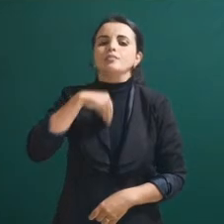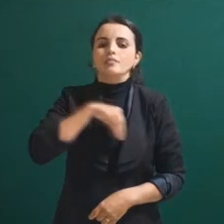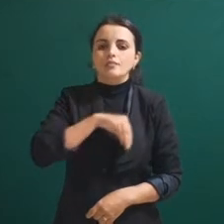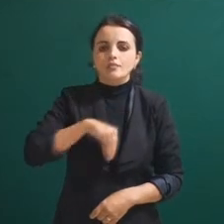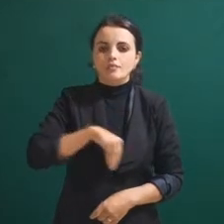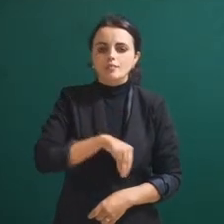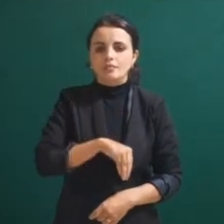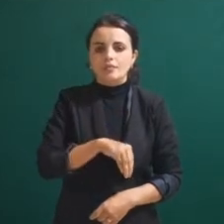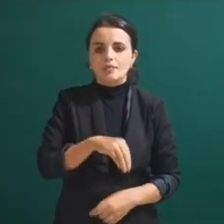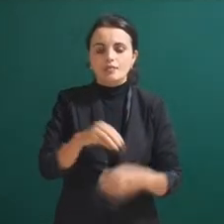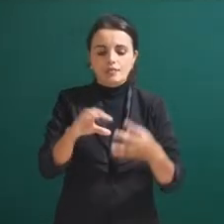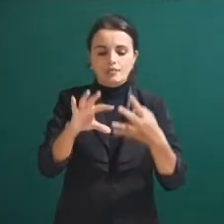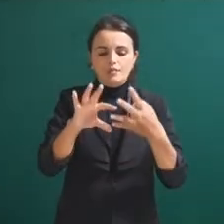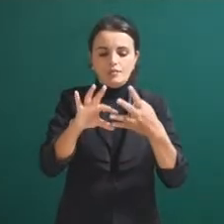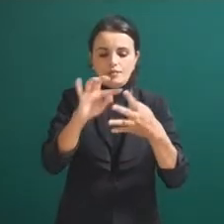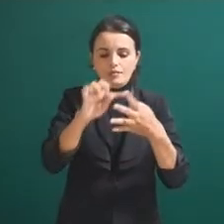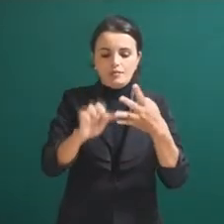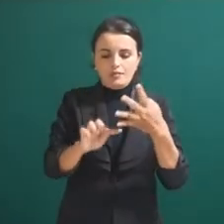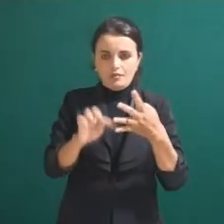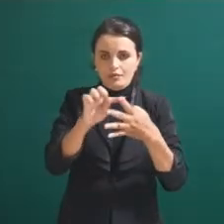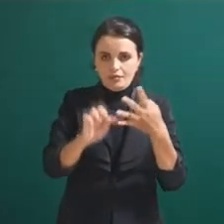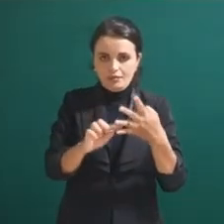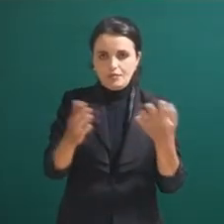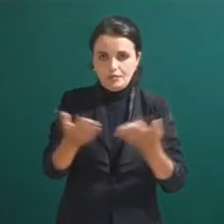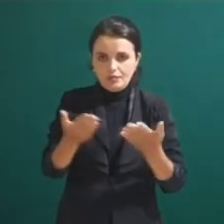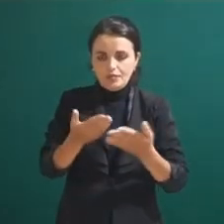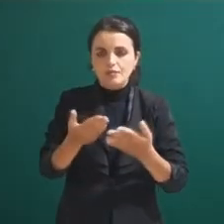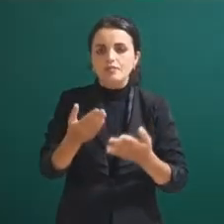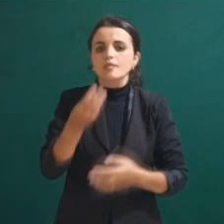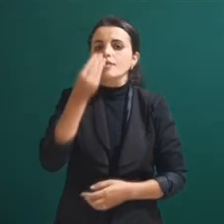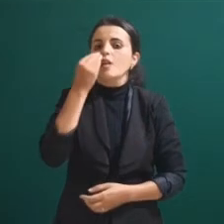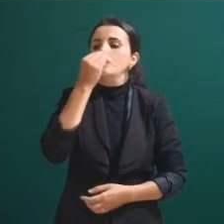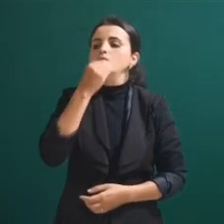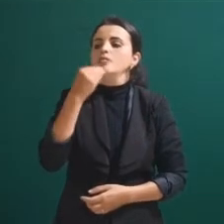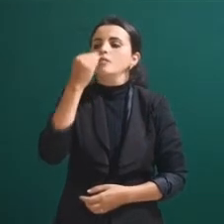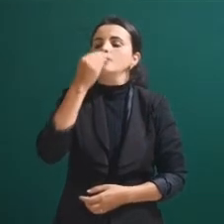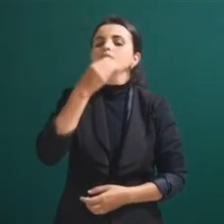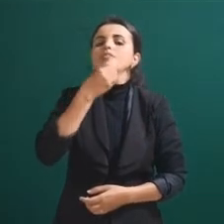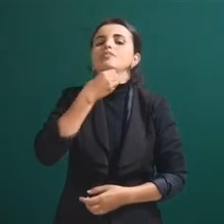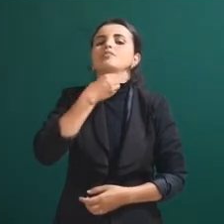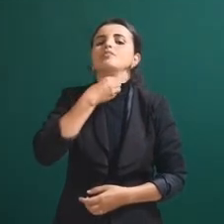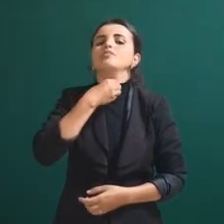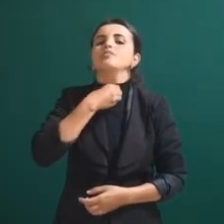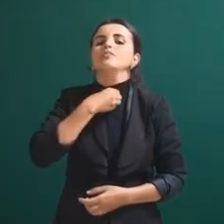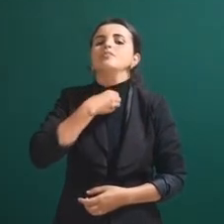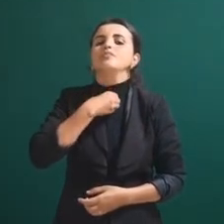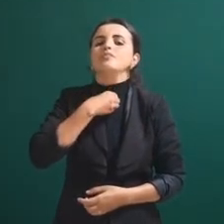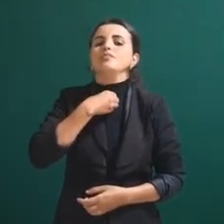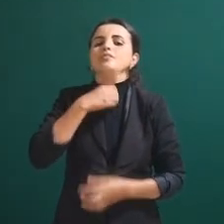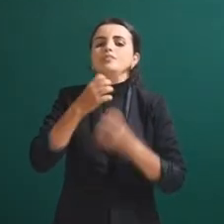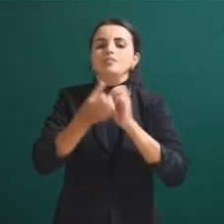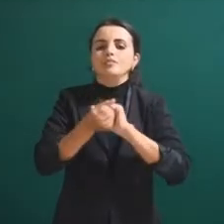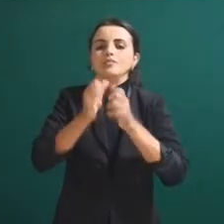de ingestão e digestão. Vocês lembram que a gente, no processo de ingestão, é quando a gente está se alimentando, já na